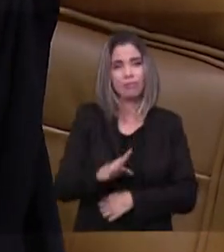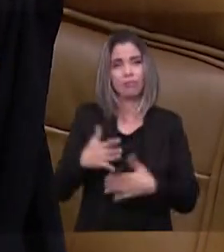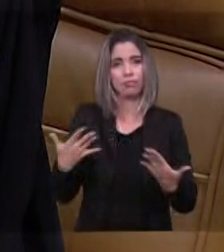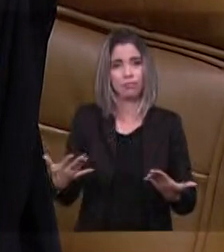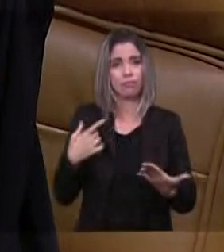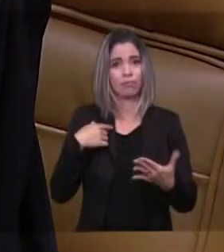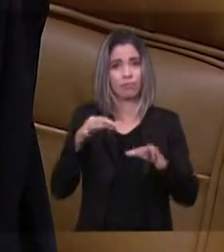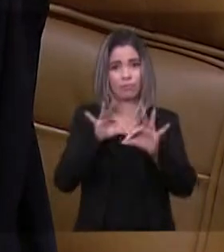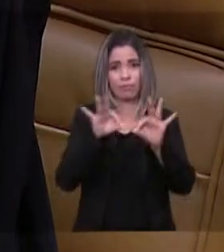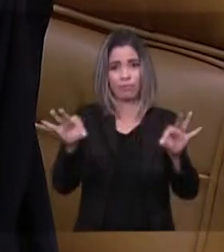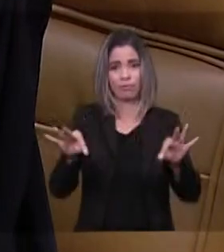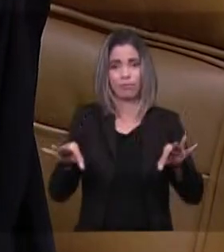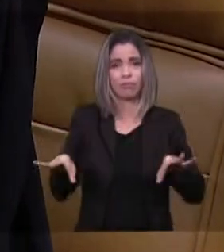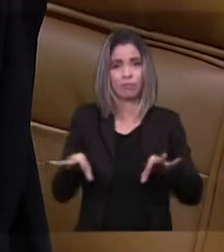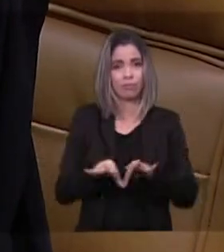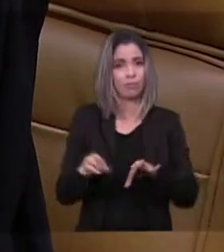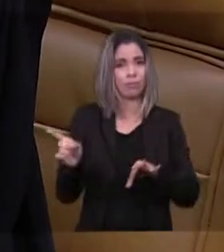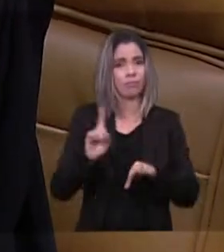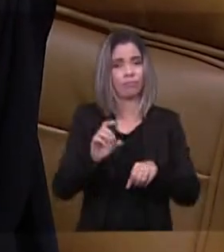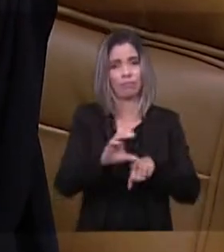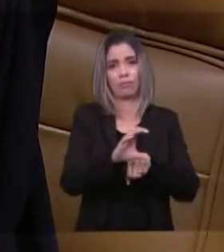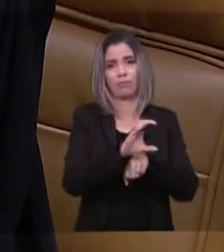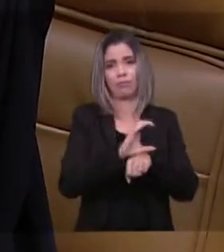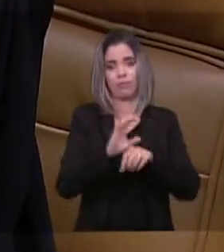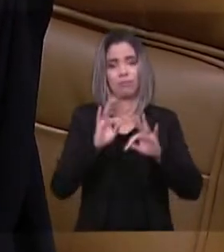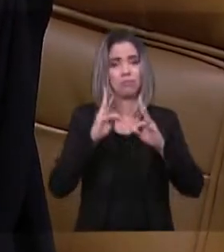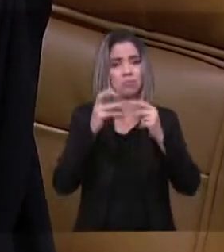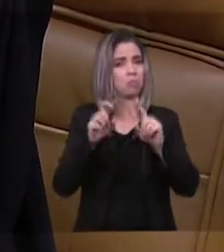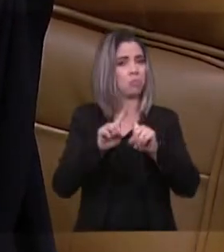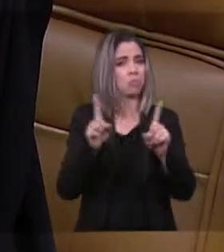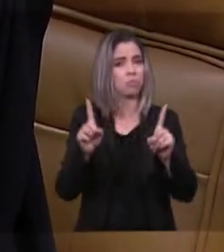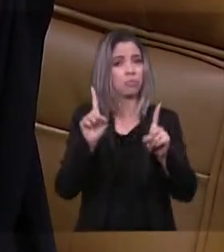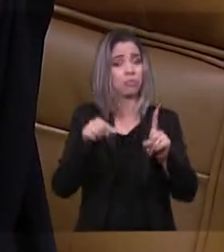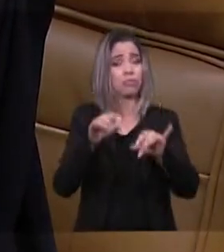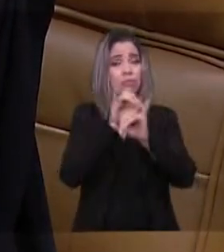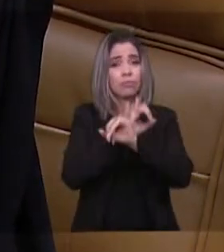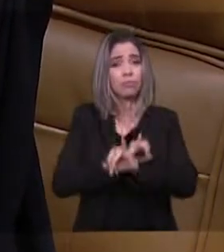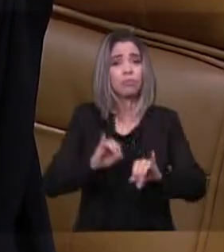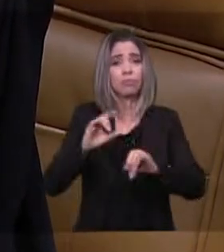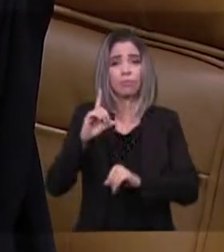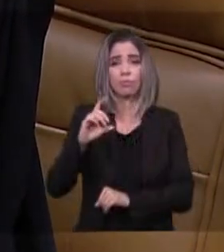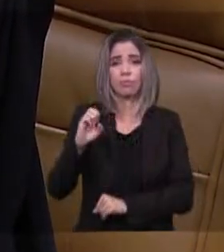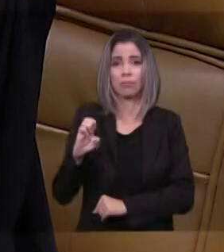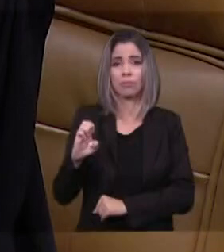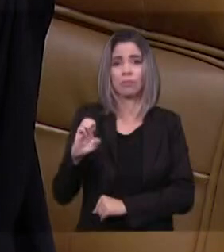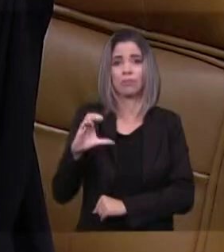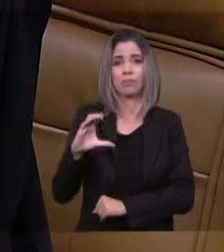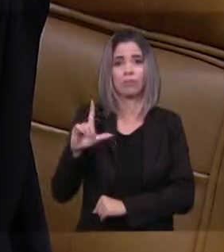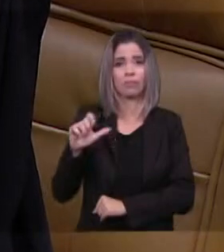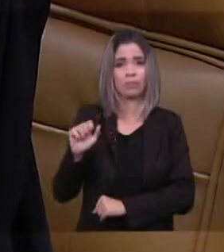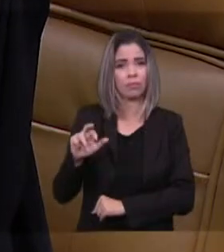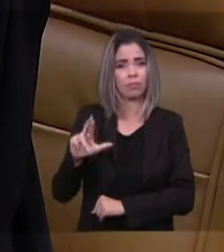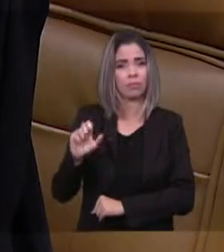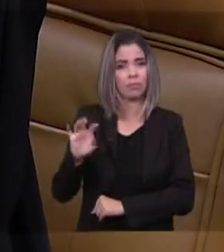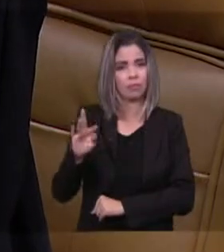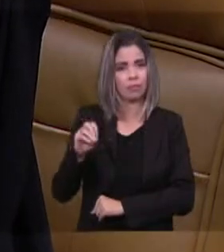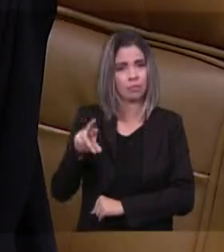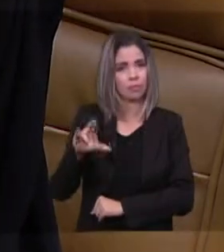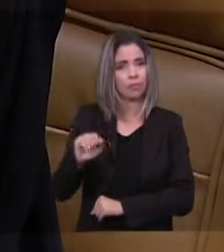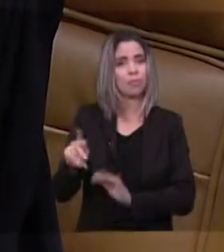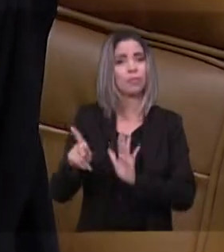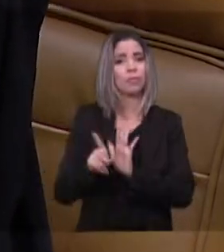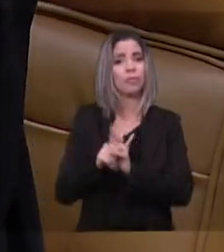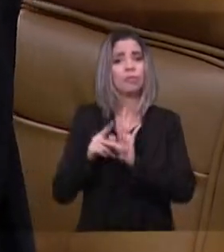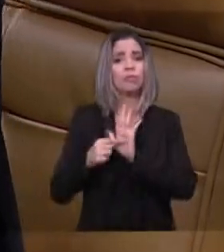não possui natureza constitutiva, mas, como dito, declaratória, com a finalidade de delimitar especialmente os referidos